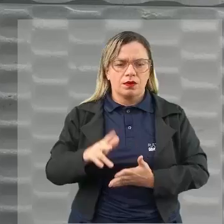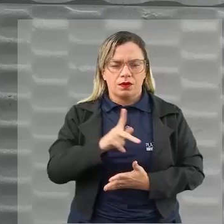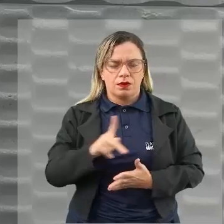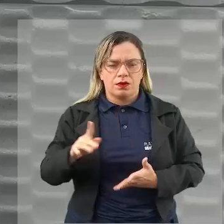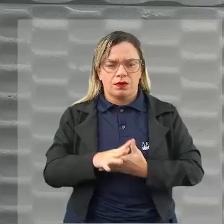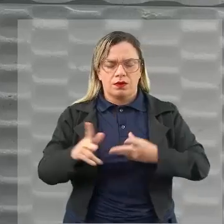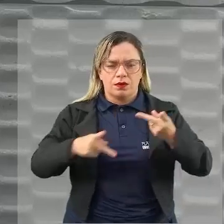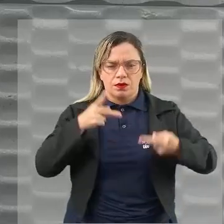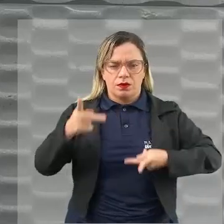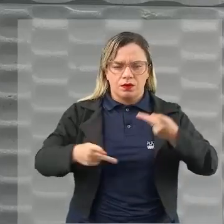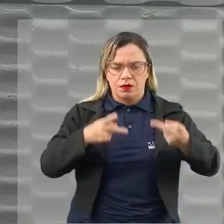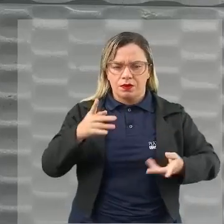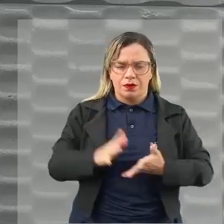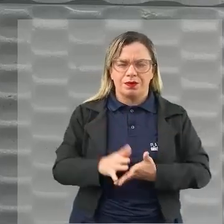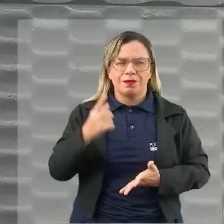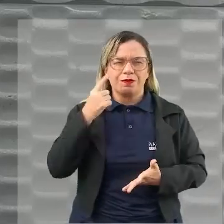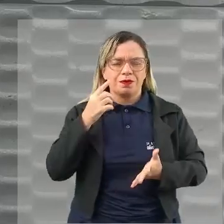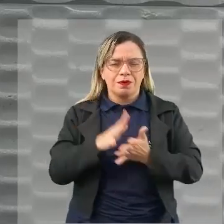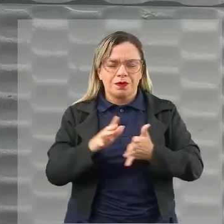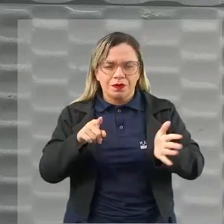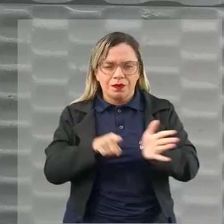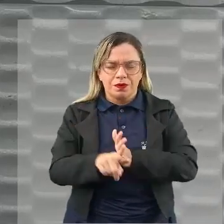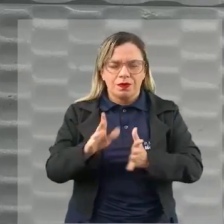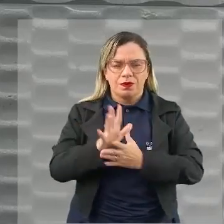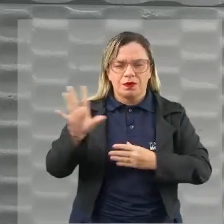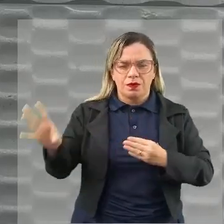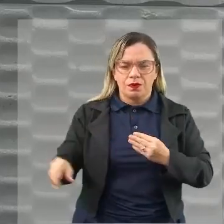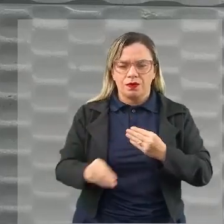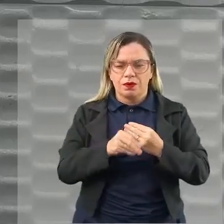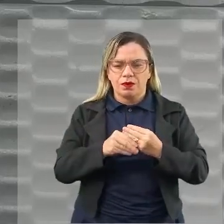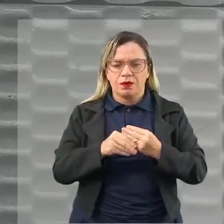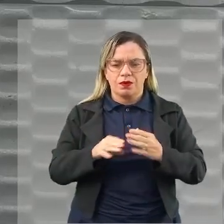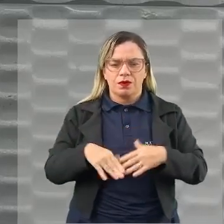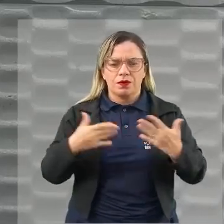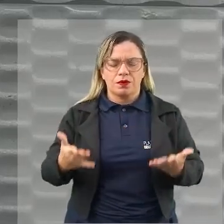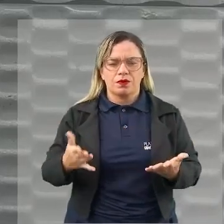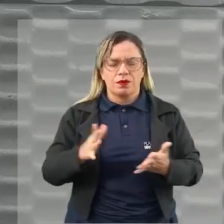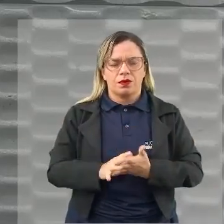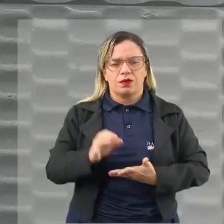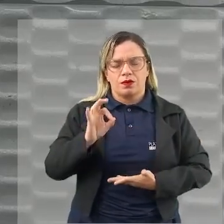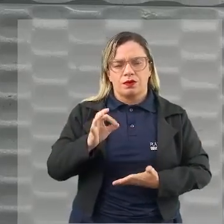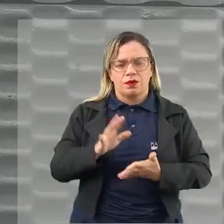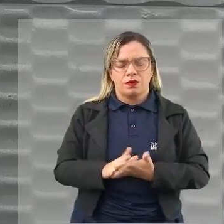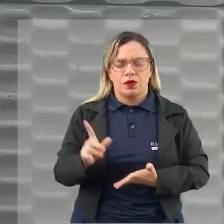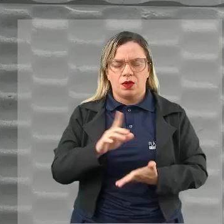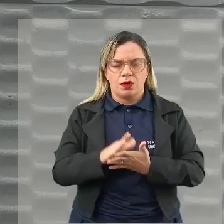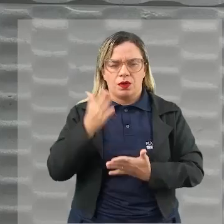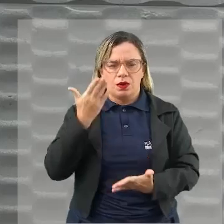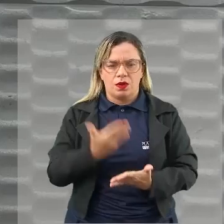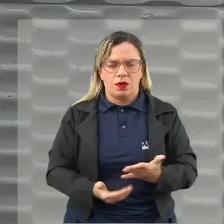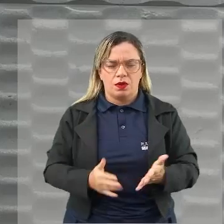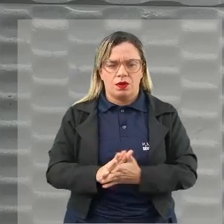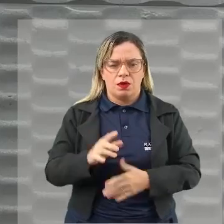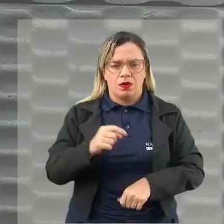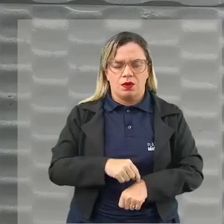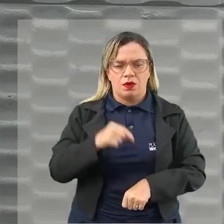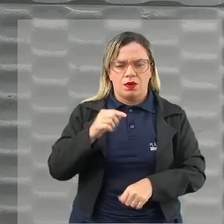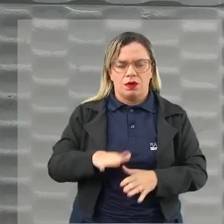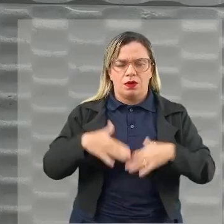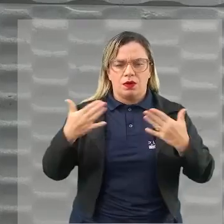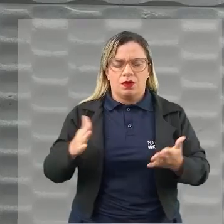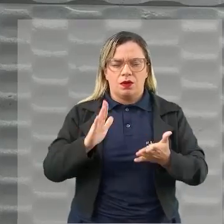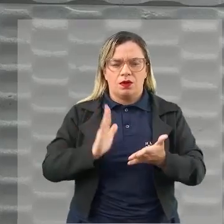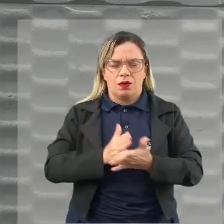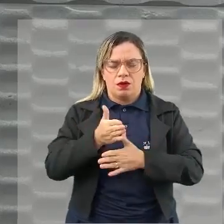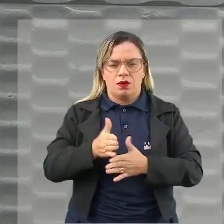quem sabe você vai até tirar dúvida, fazer um complemento ou outro, certo? Não perde tempo. É isso? Então vai lá, quando você